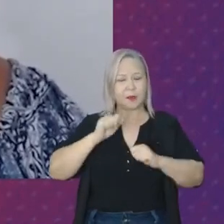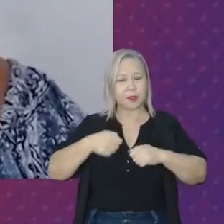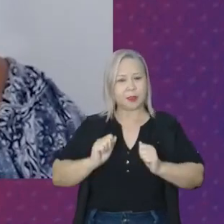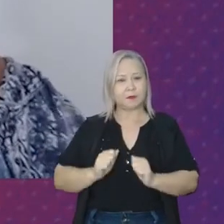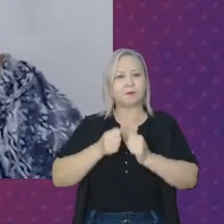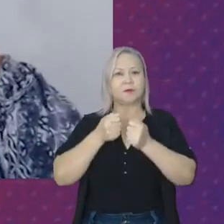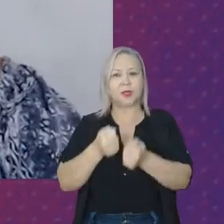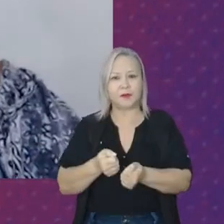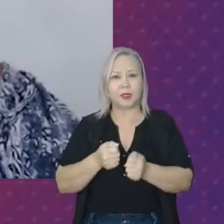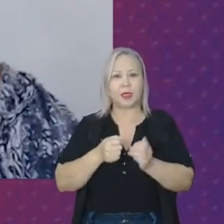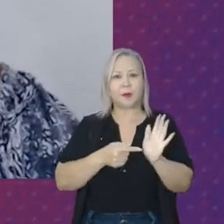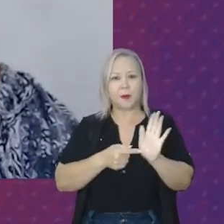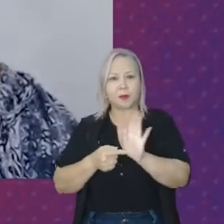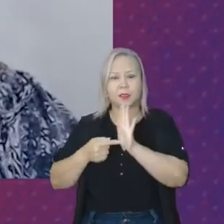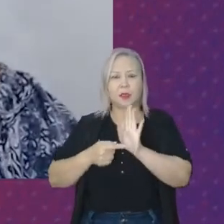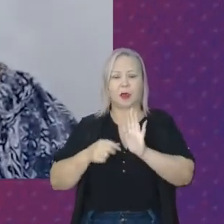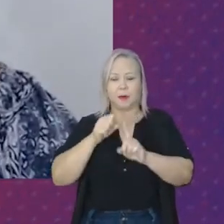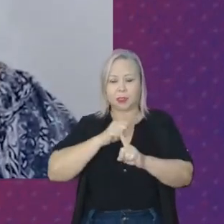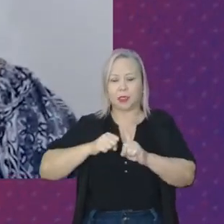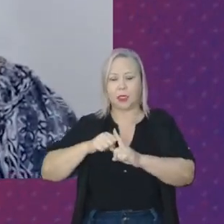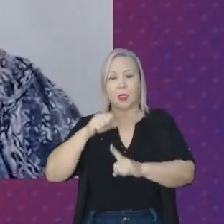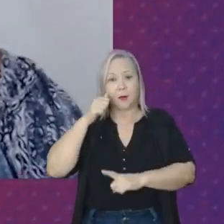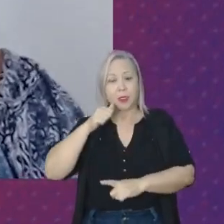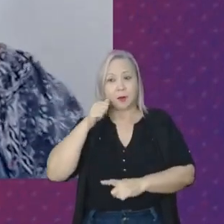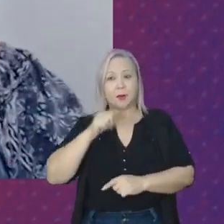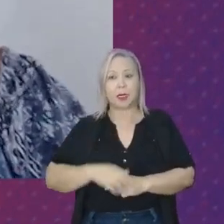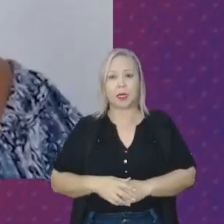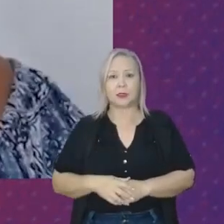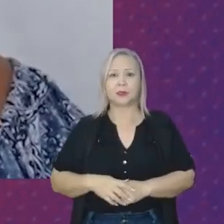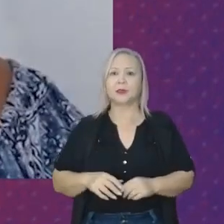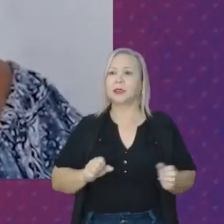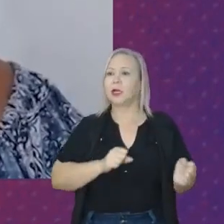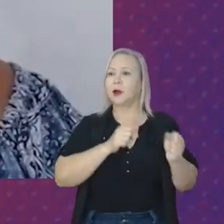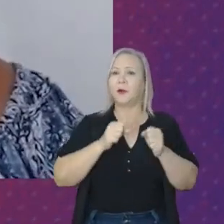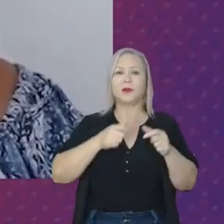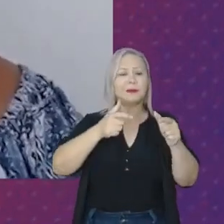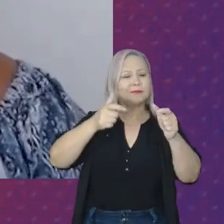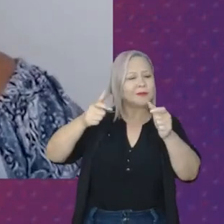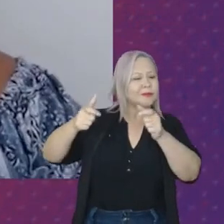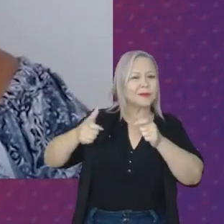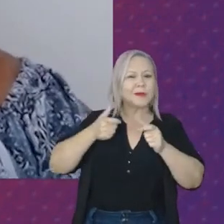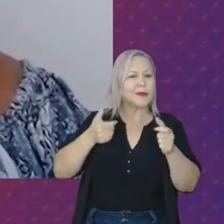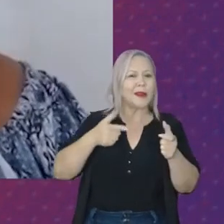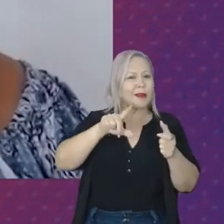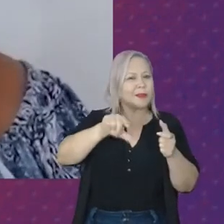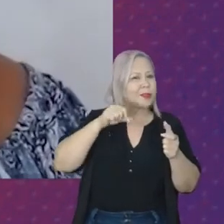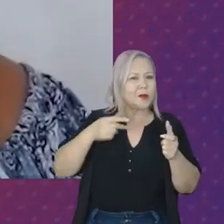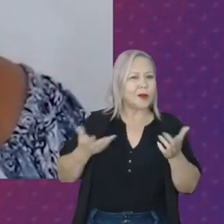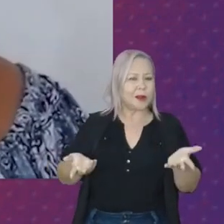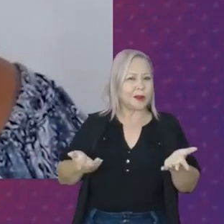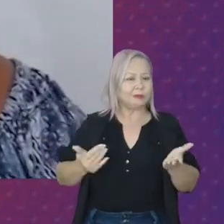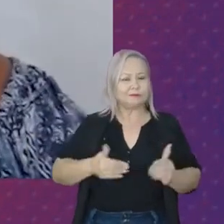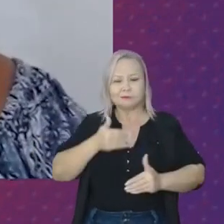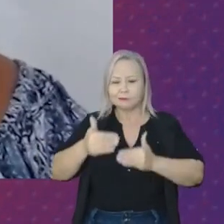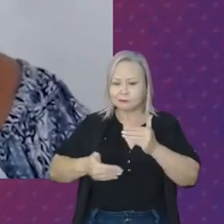para a sociedade e para as mulheres em específicos, que ela pode estar em todos os lugares, desempenhando todas